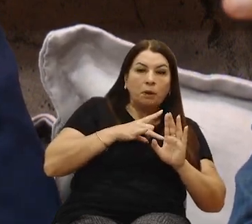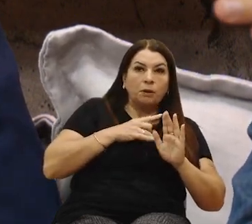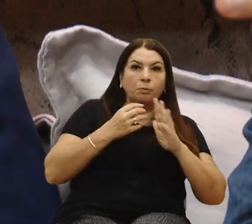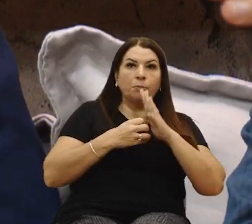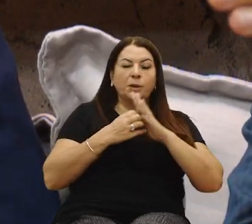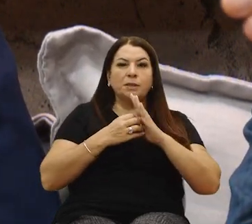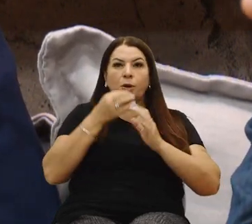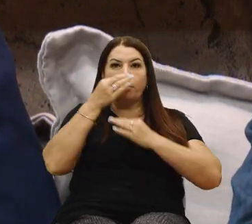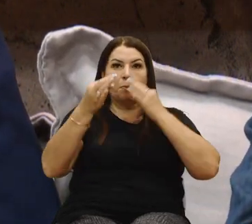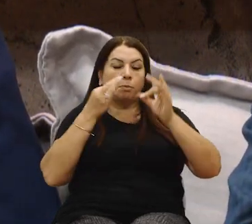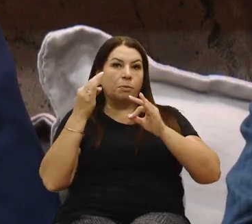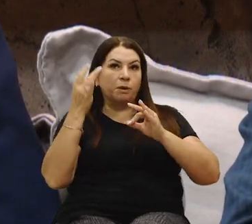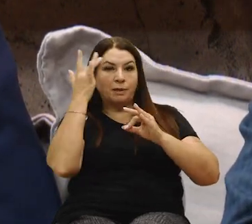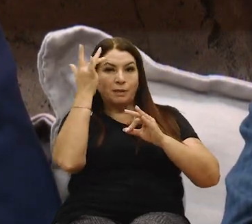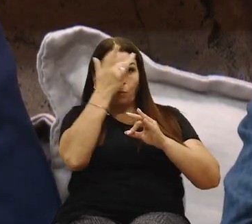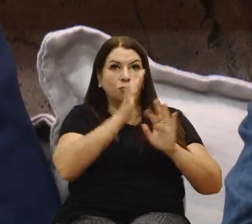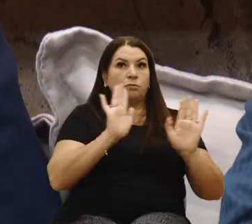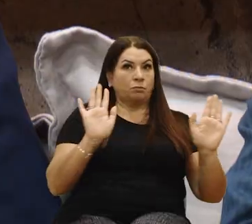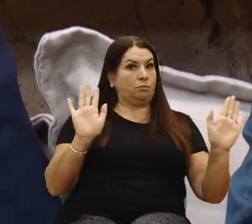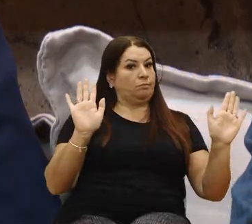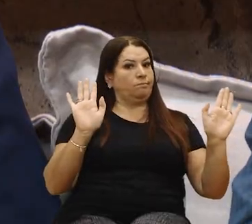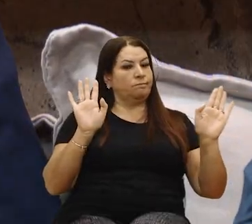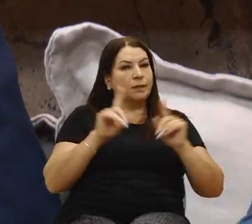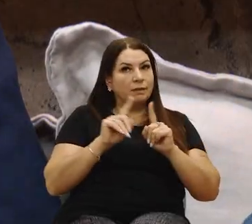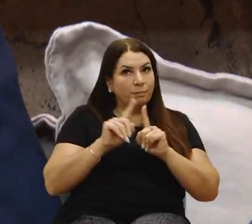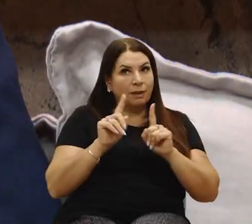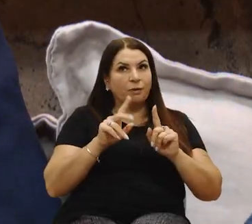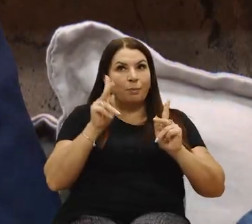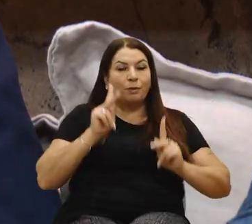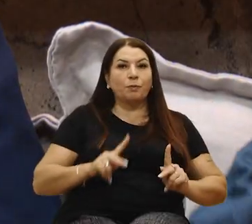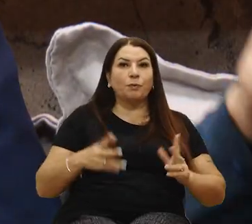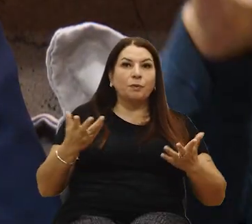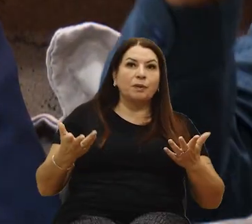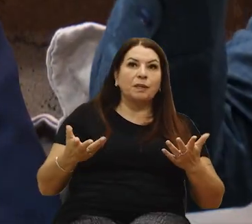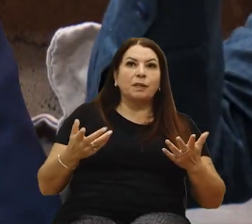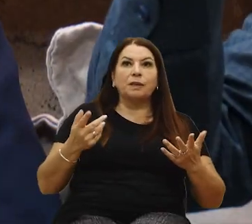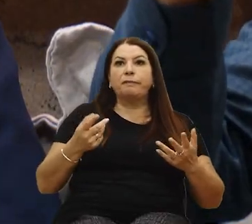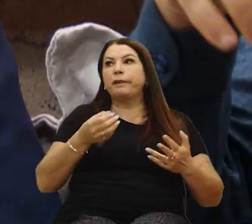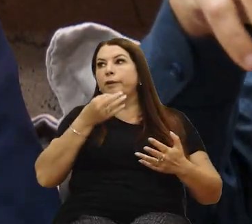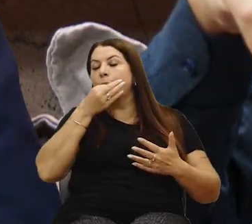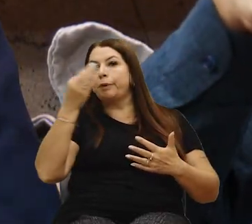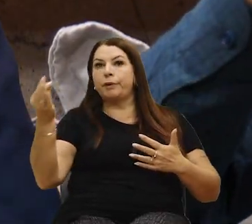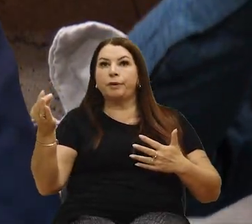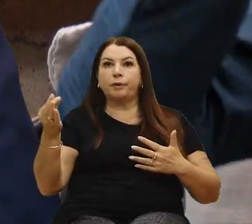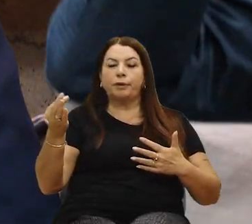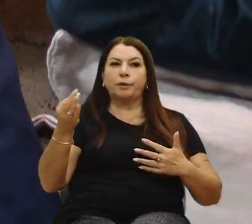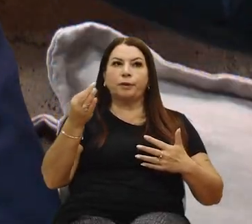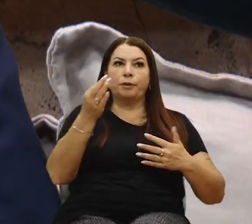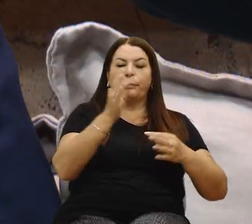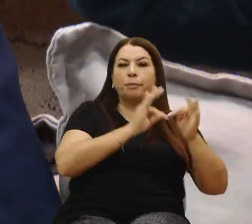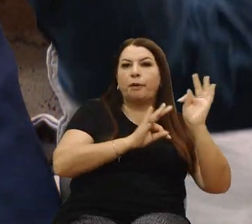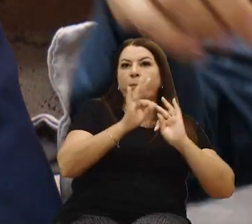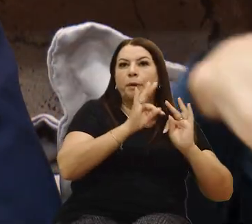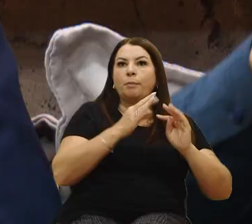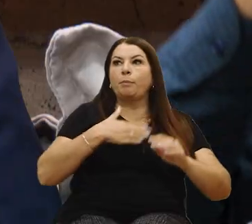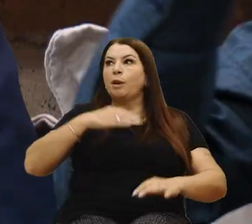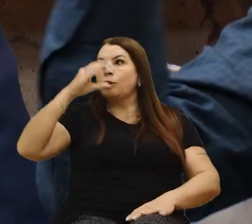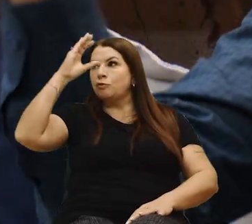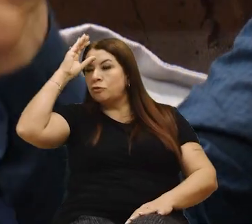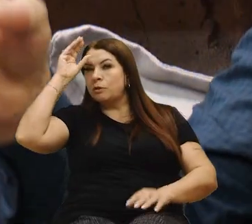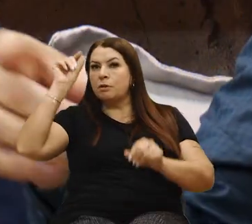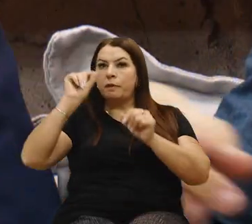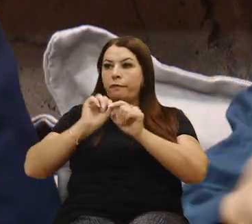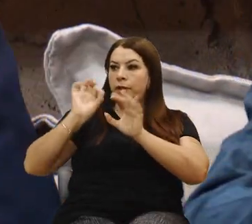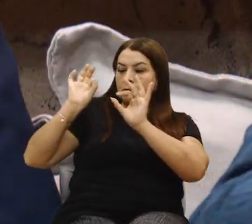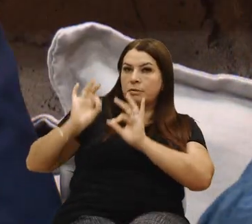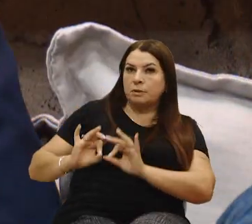resolve dar palpite mental na saúde, né? Na saúde mental de alguém, né? Vai sugerir uma terapia porque minha tia fez e deu